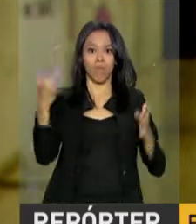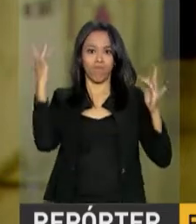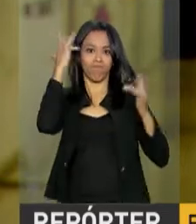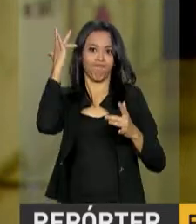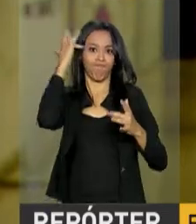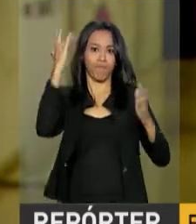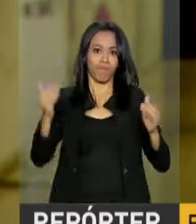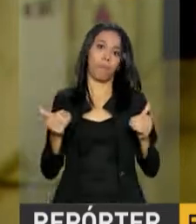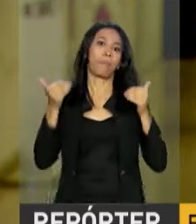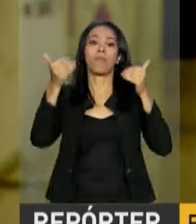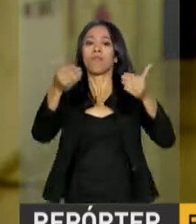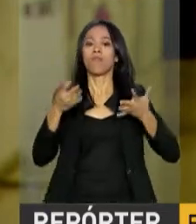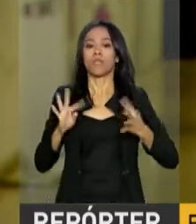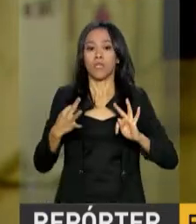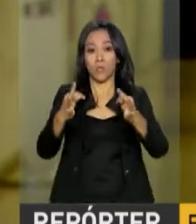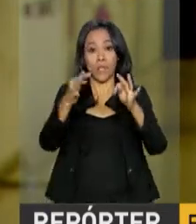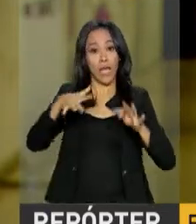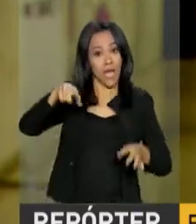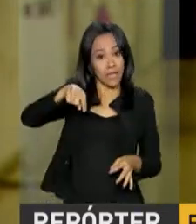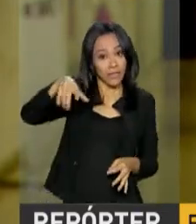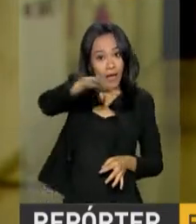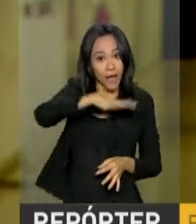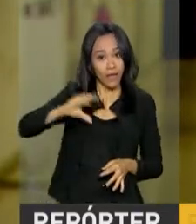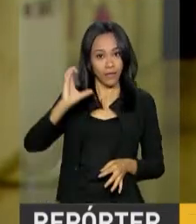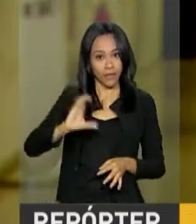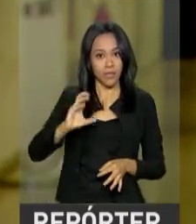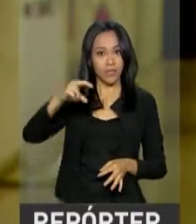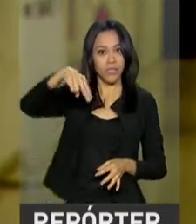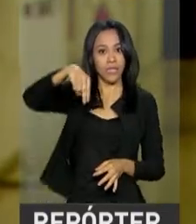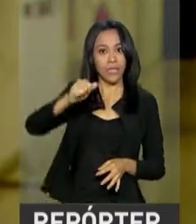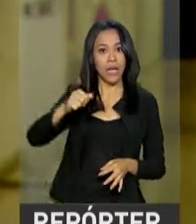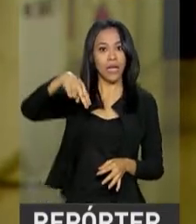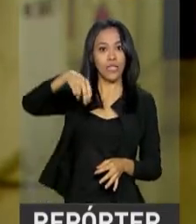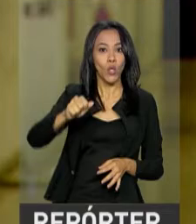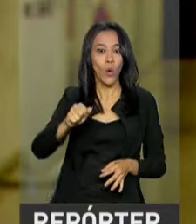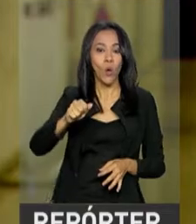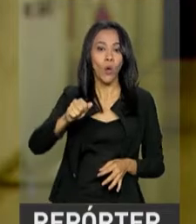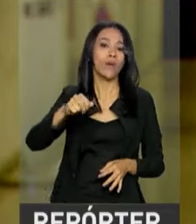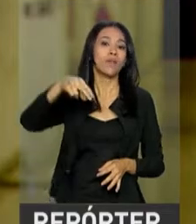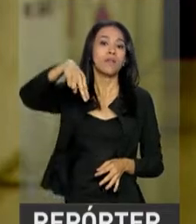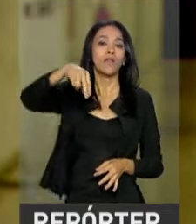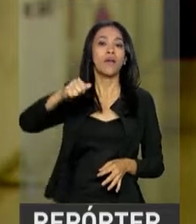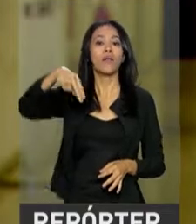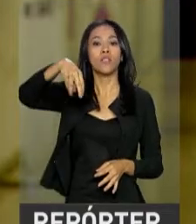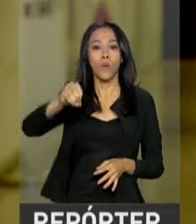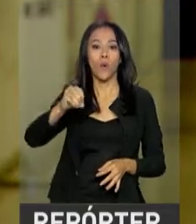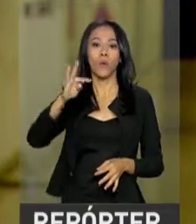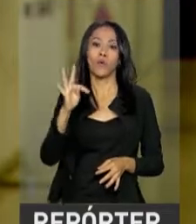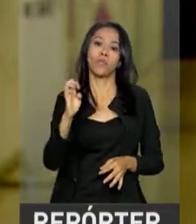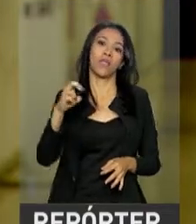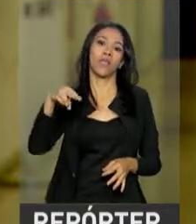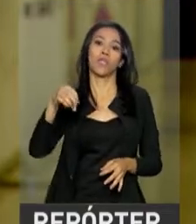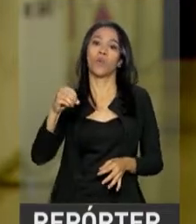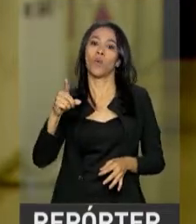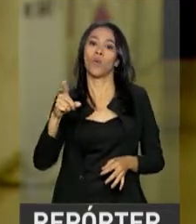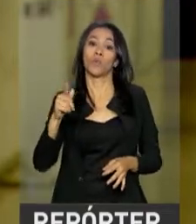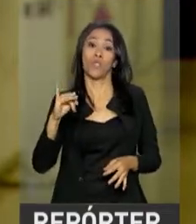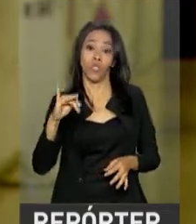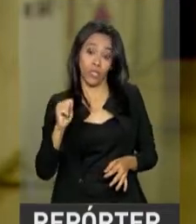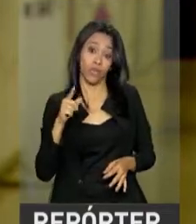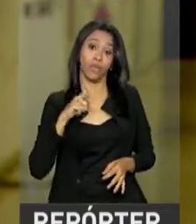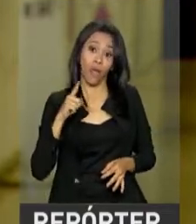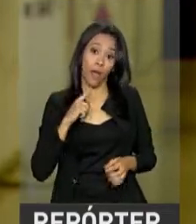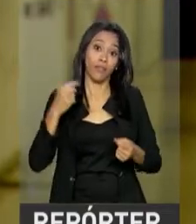tecnológicos a nanotecnologia já está presente em muitos produtos do nosso dia a dia como os cosméticos